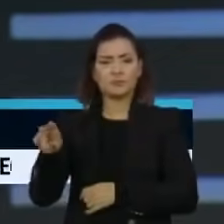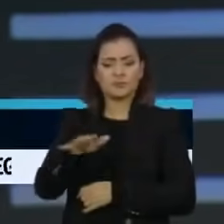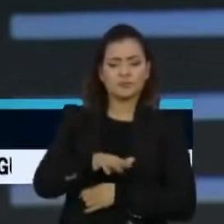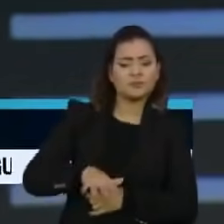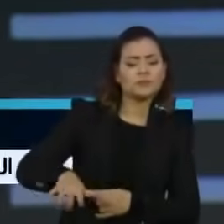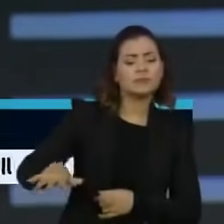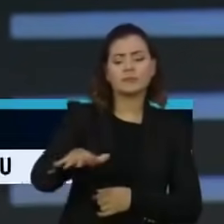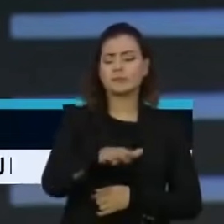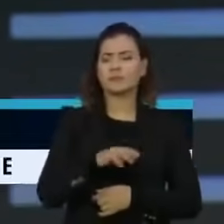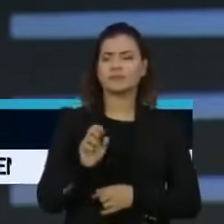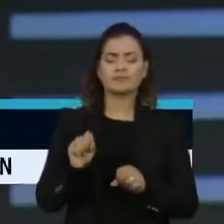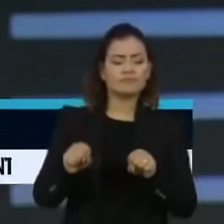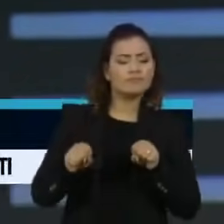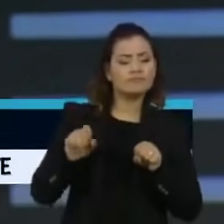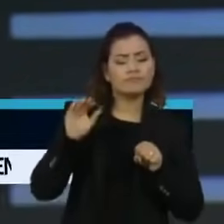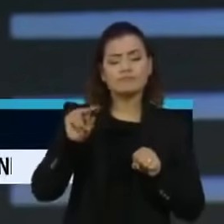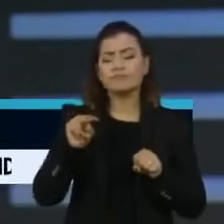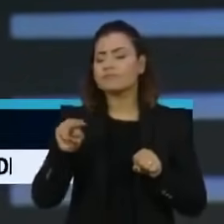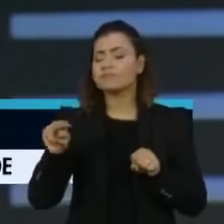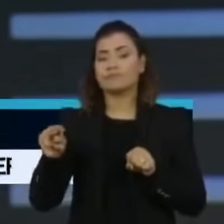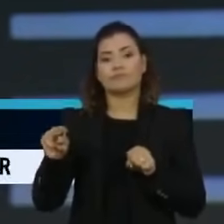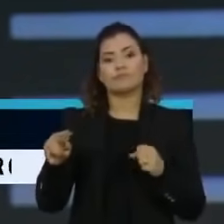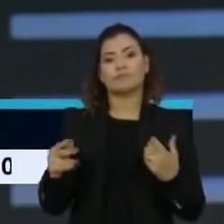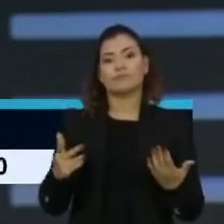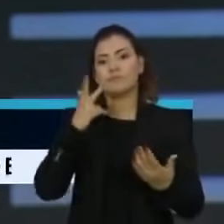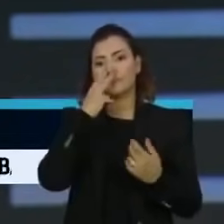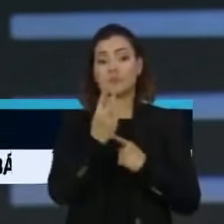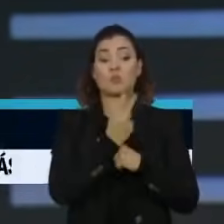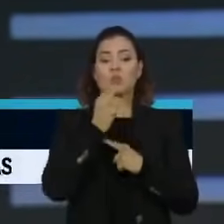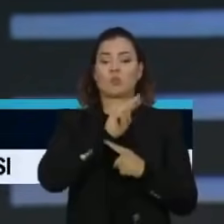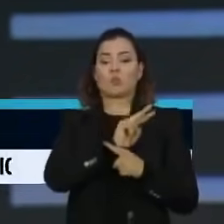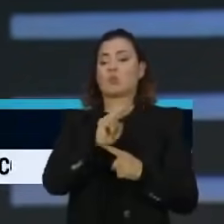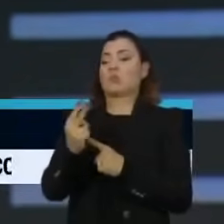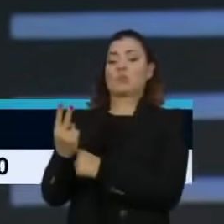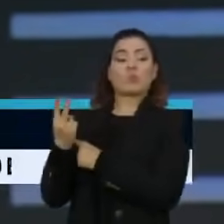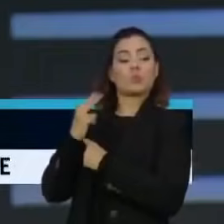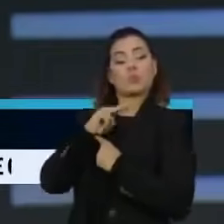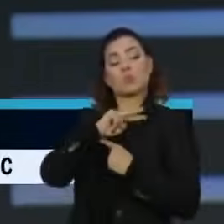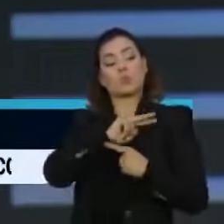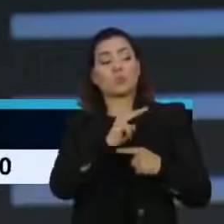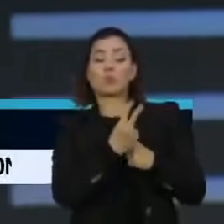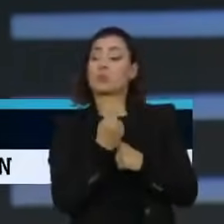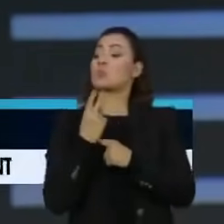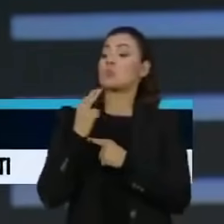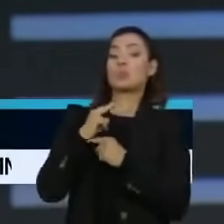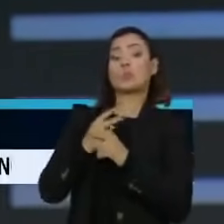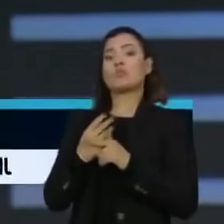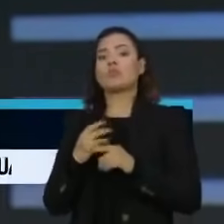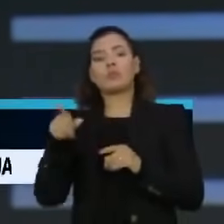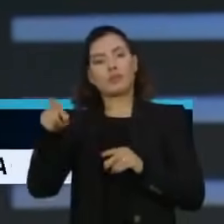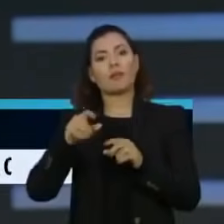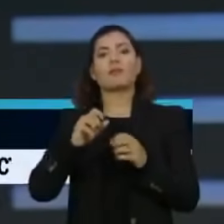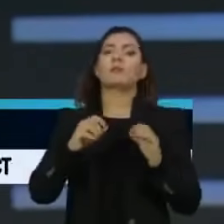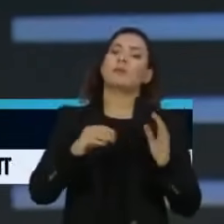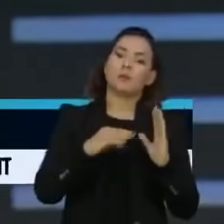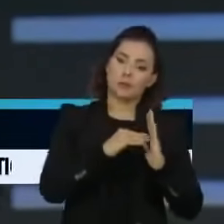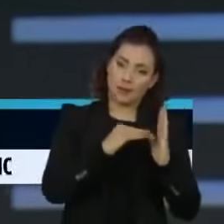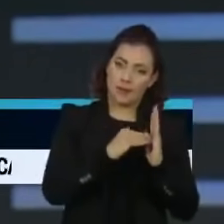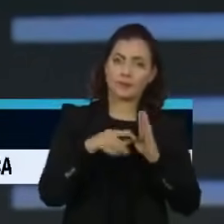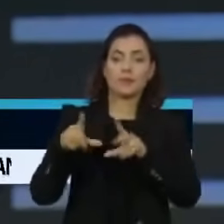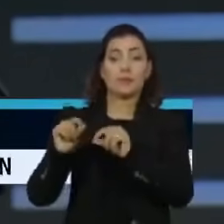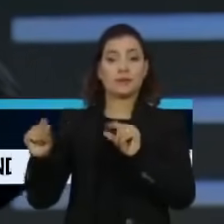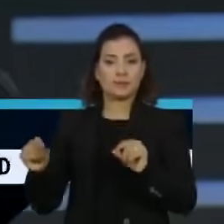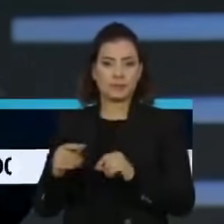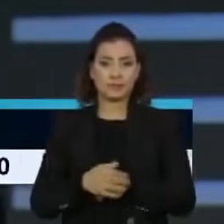que o sistema não é montando sistema imune de auto-defesa de dentro da do Senado e de Brasília então assim